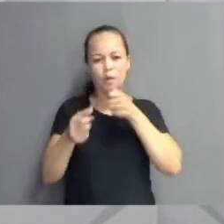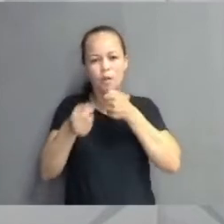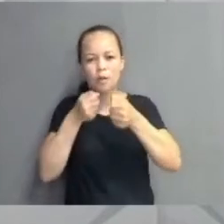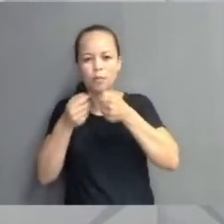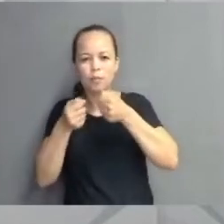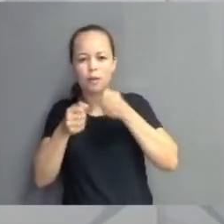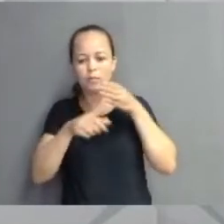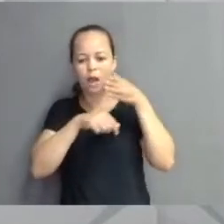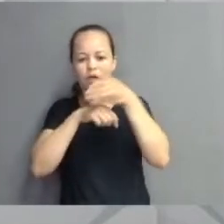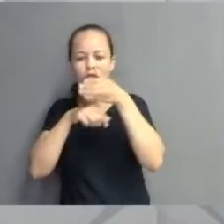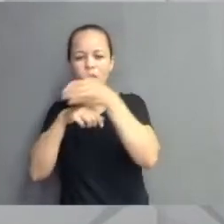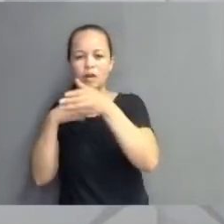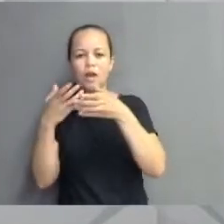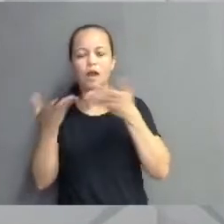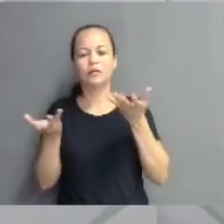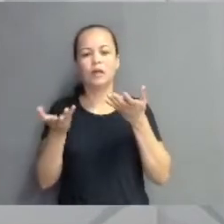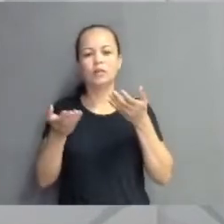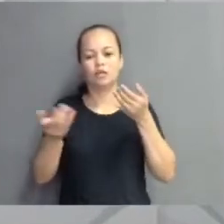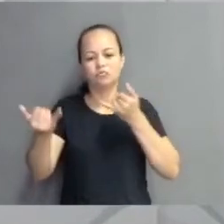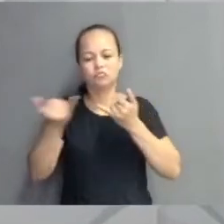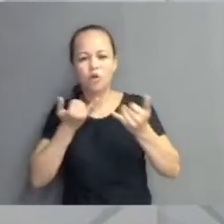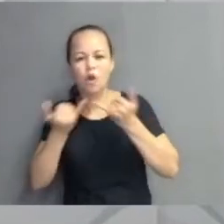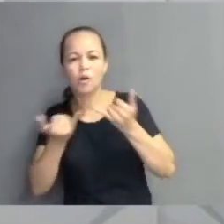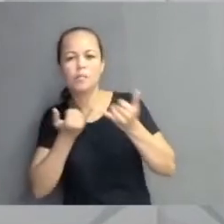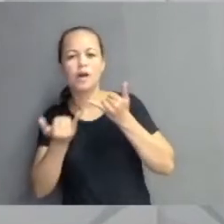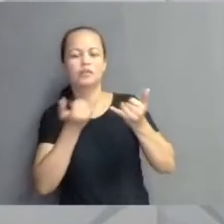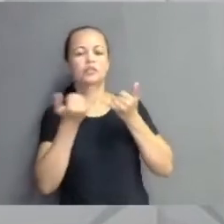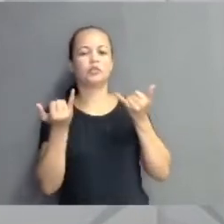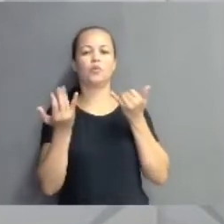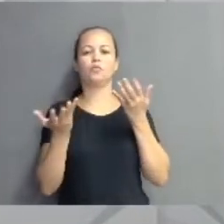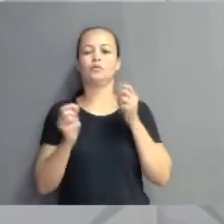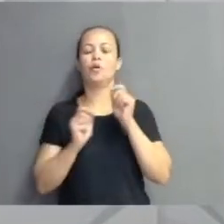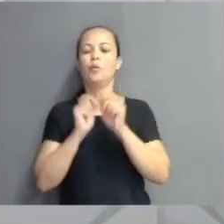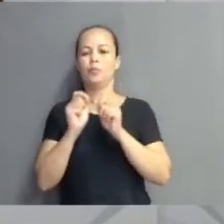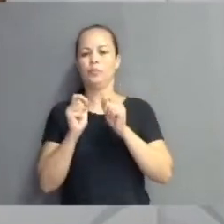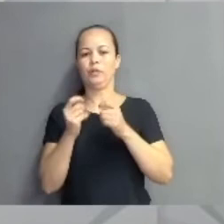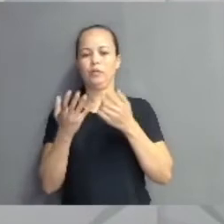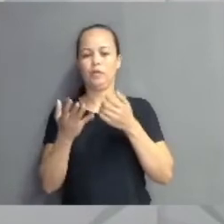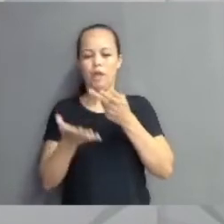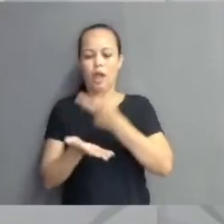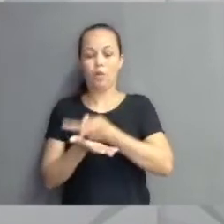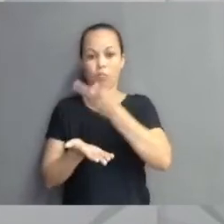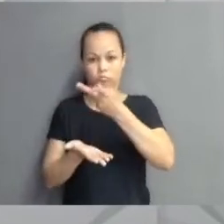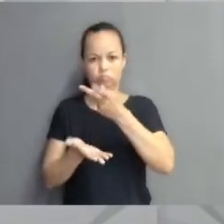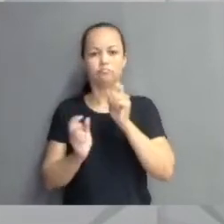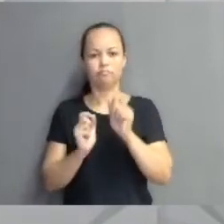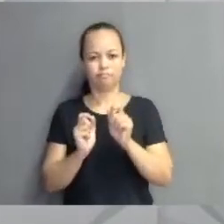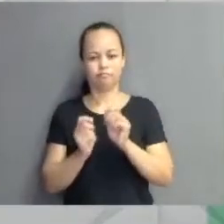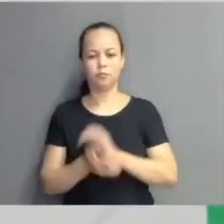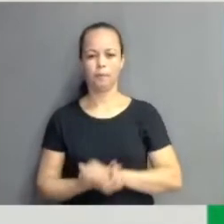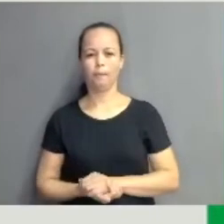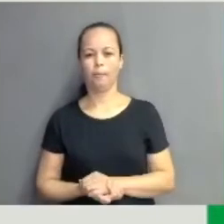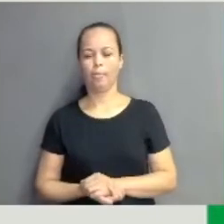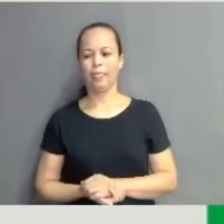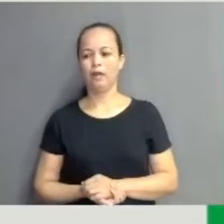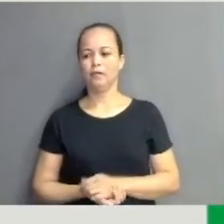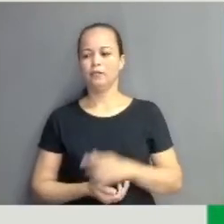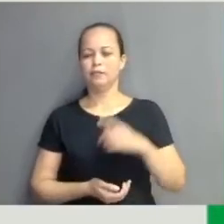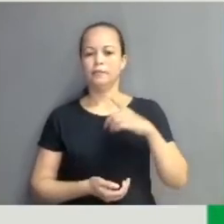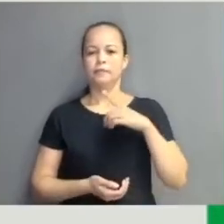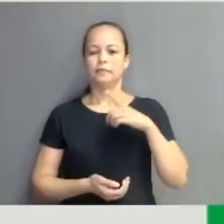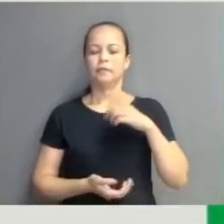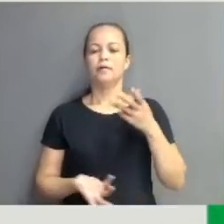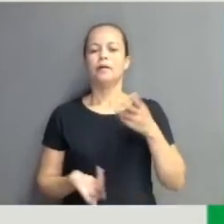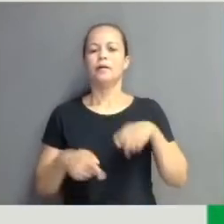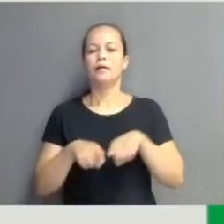e traz para pessoa que tá lendo informações sobre aquele acontecimento existe também